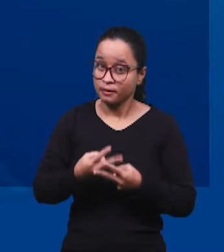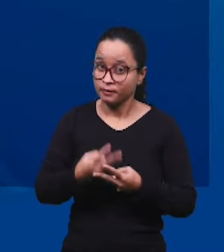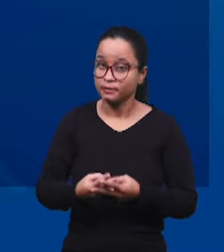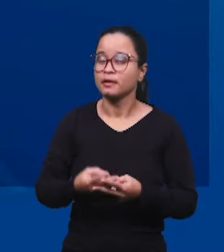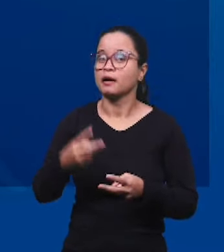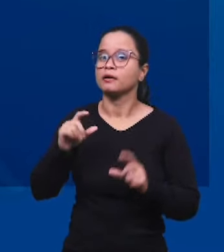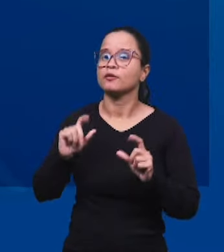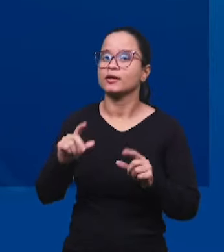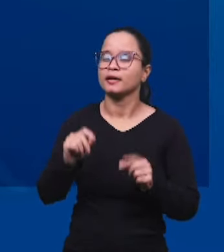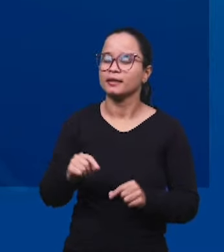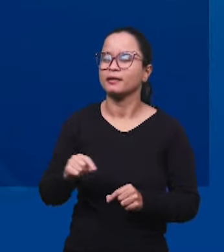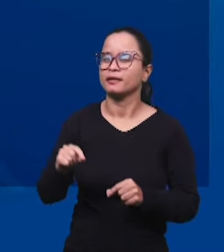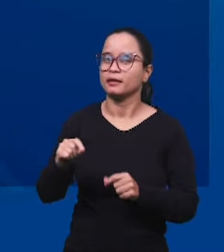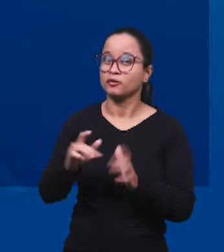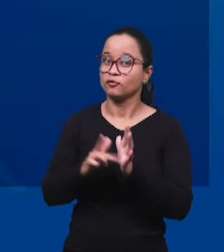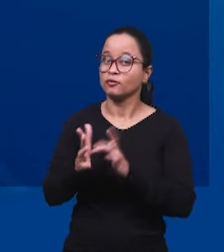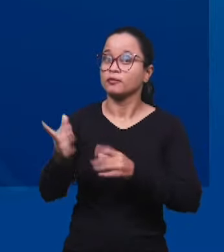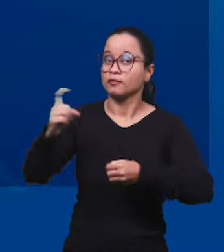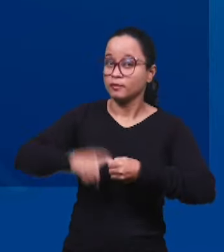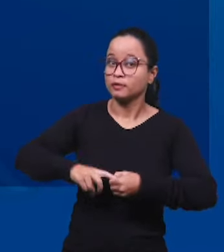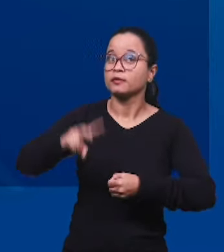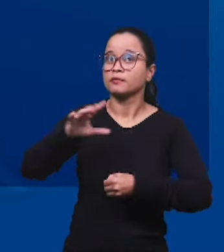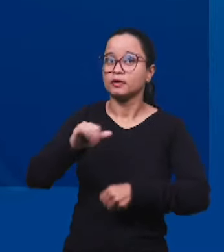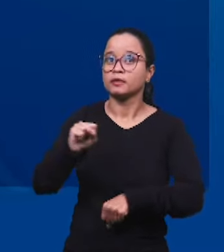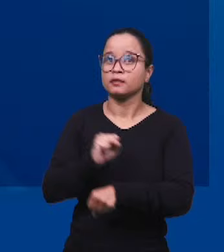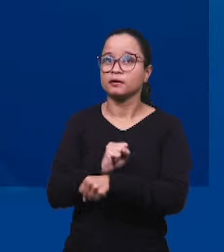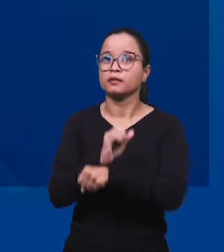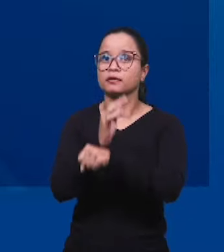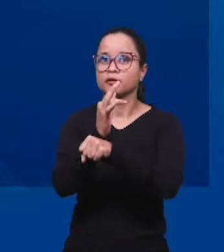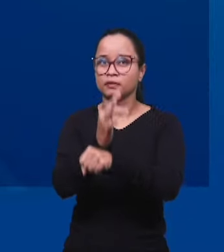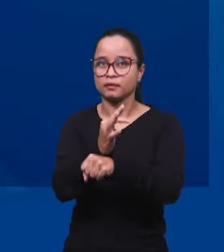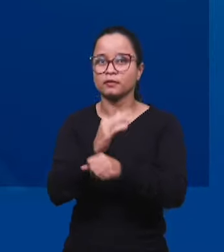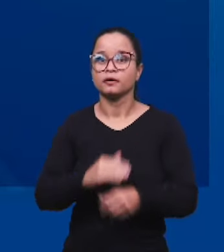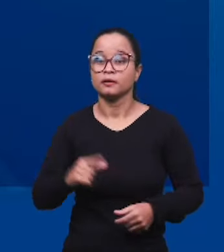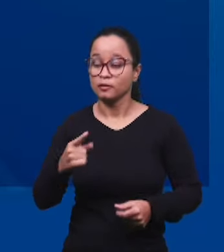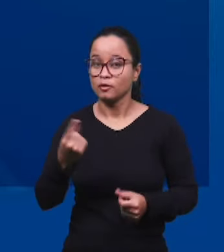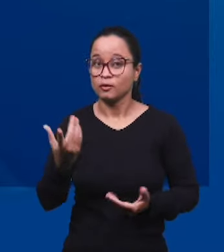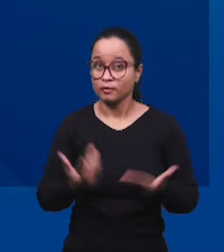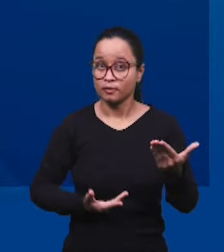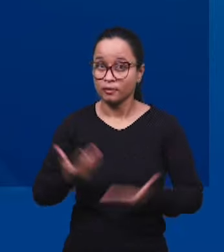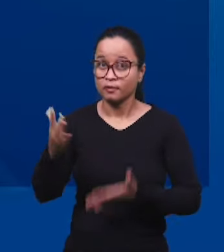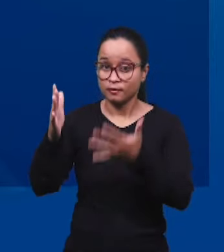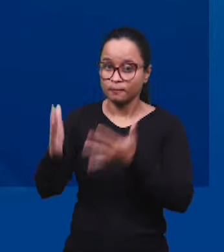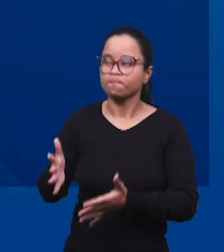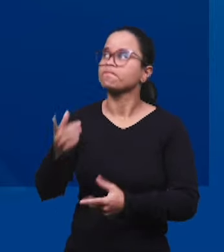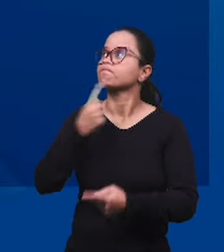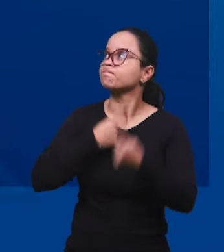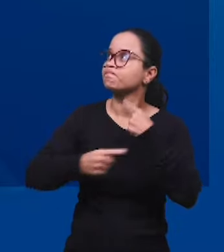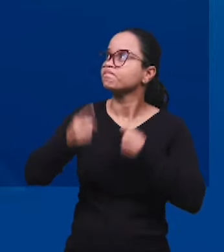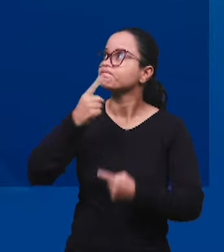a esperança no galardão final são o desejo da Igreja fiel que